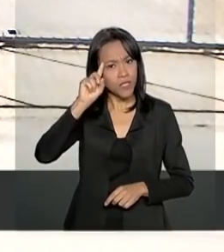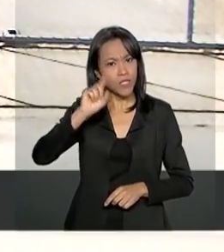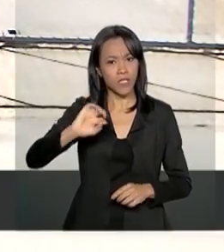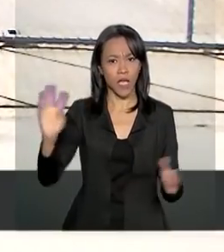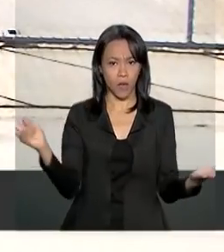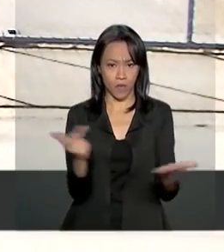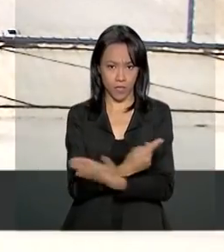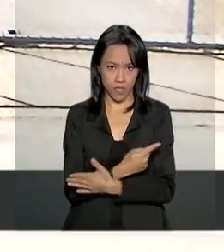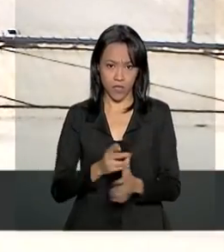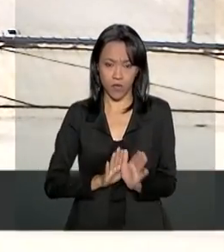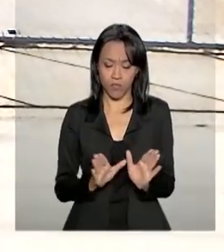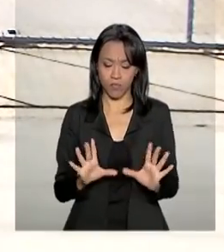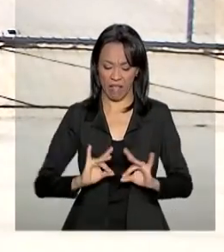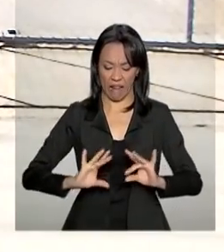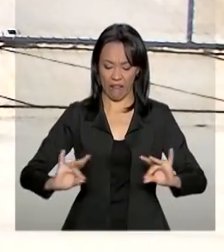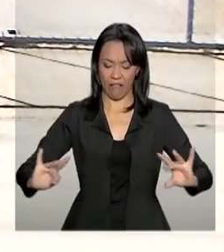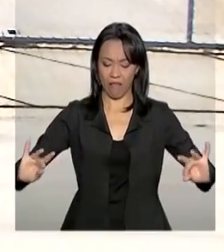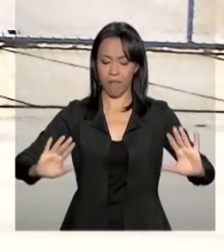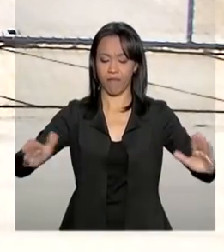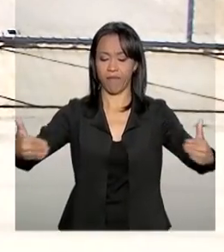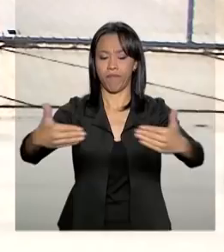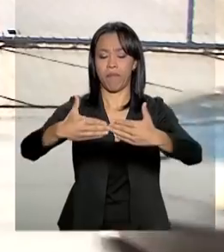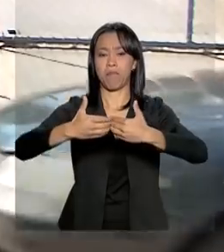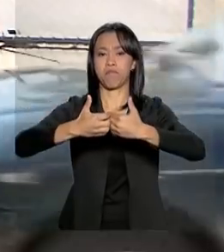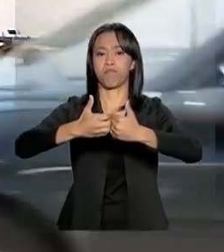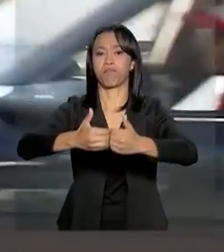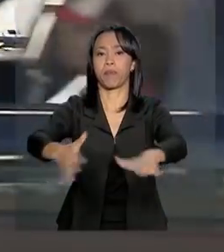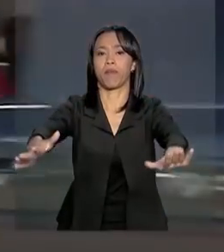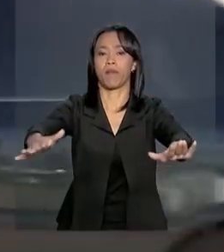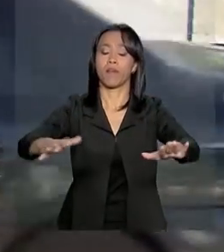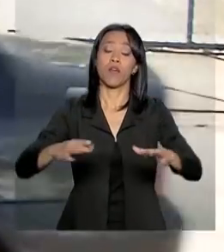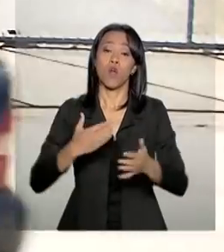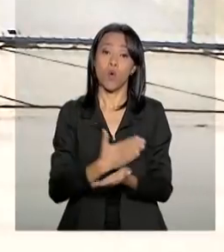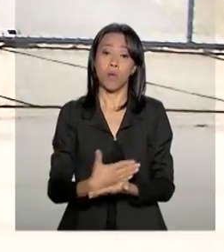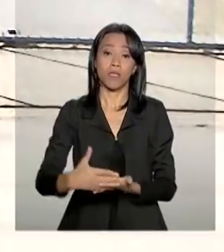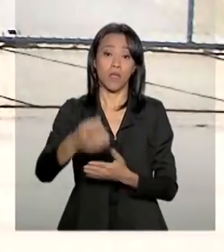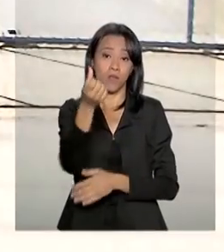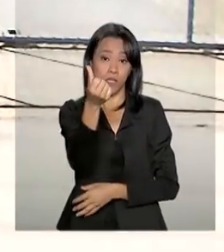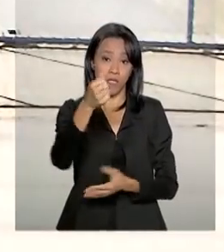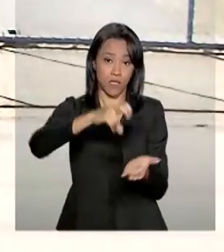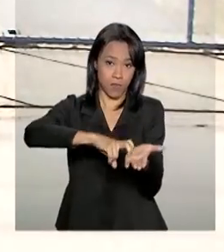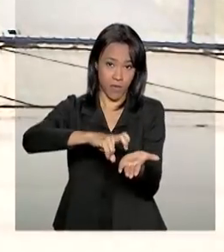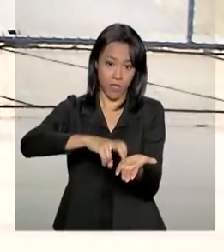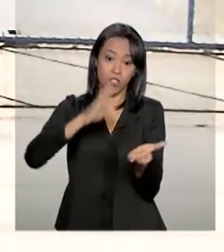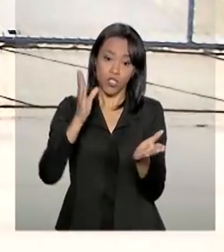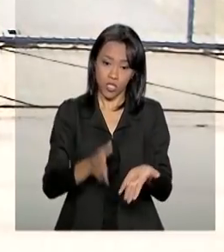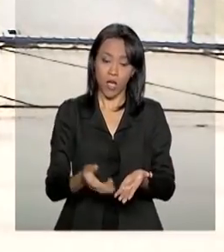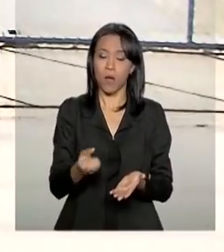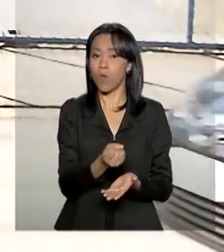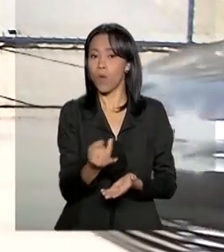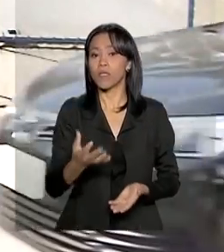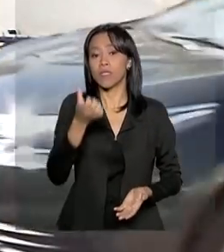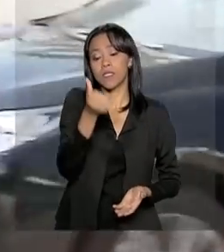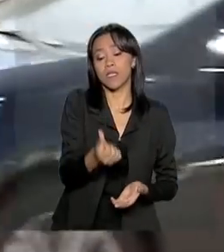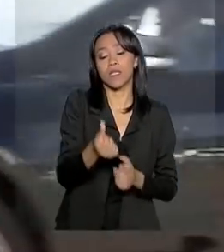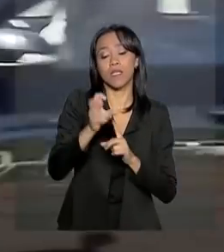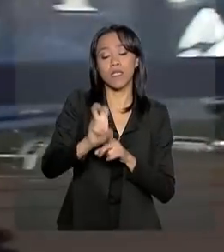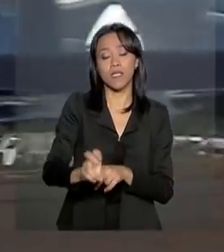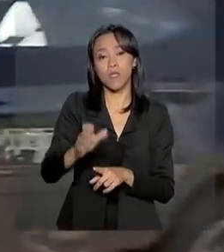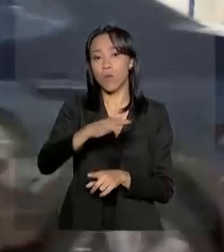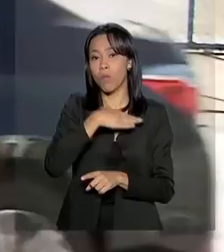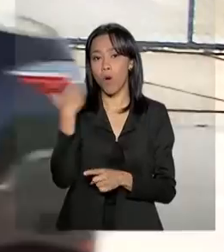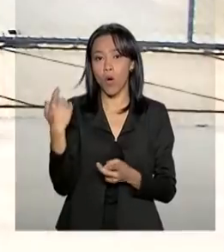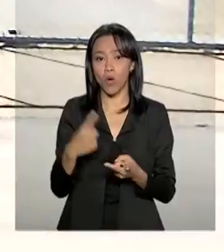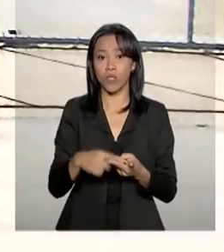aqui em Brumadinho, os trabalhos se iniciaram às 6 horas da manhã. Até o momento, estão confirmados 65 mortos,